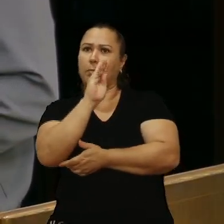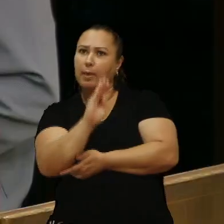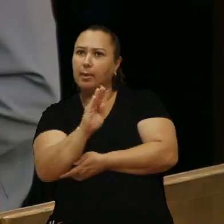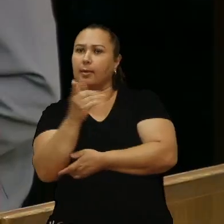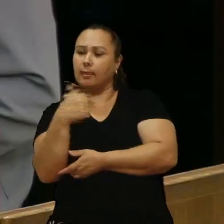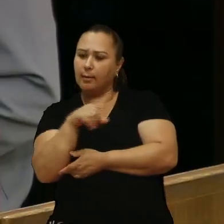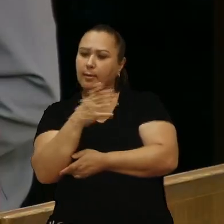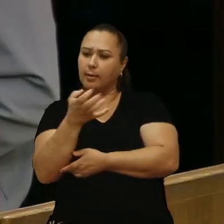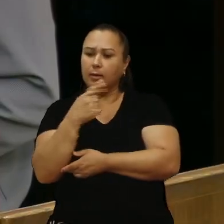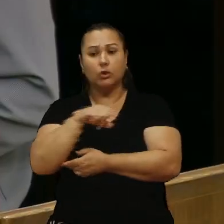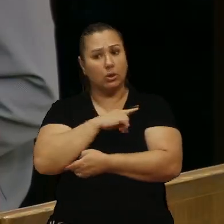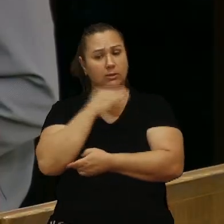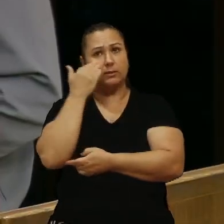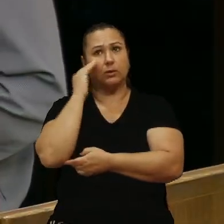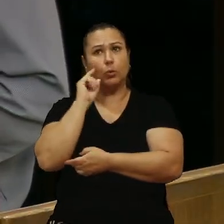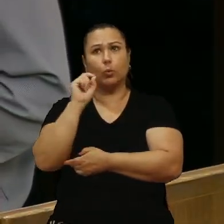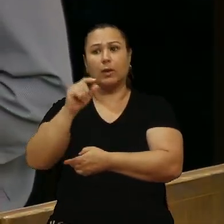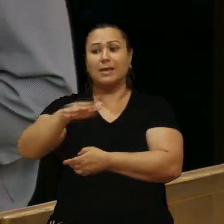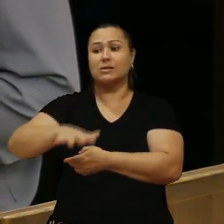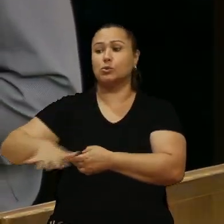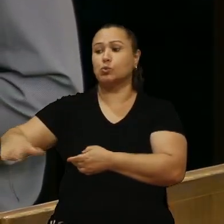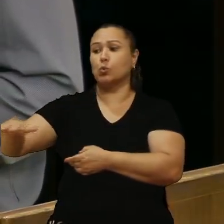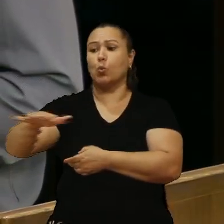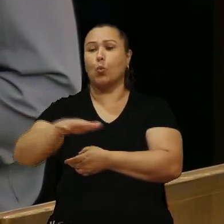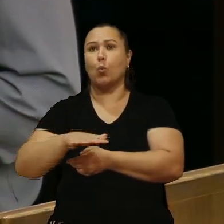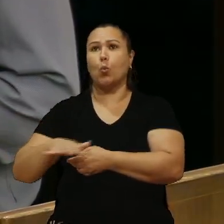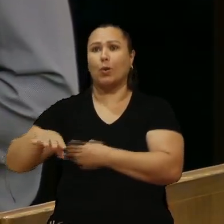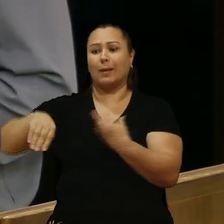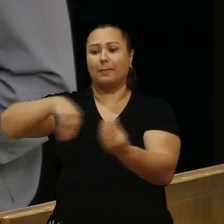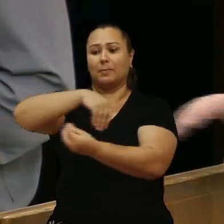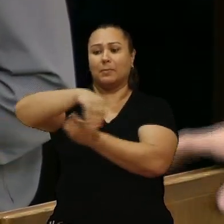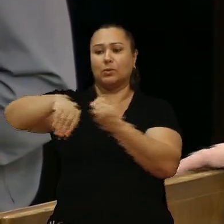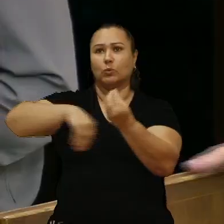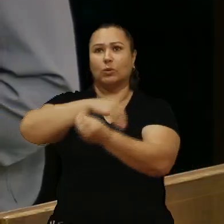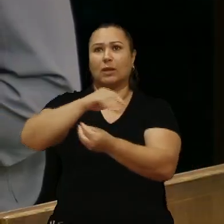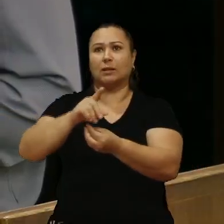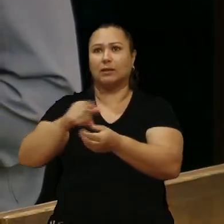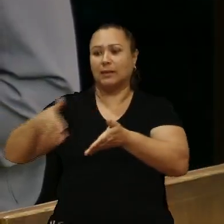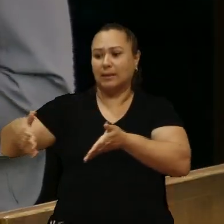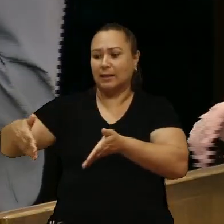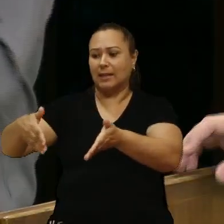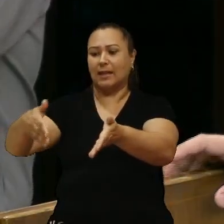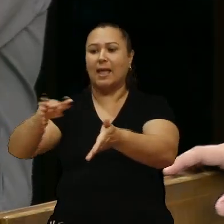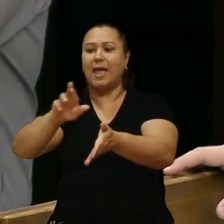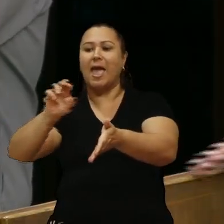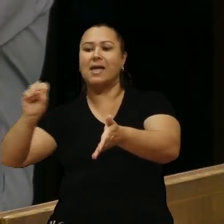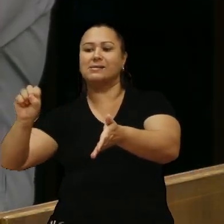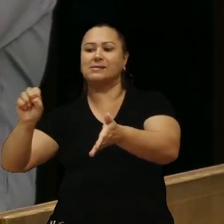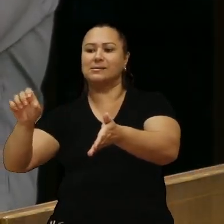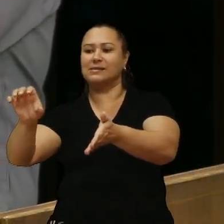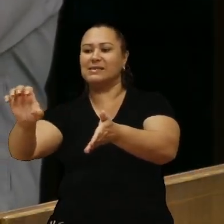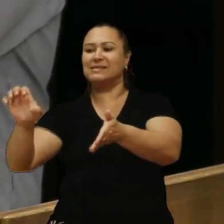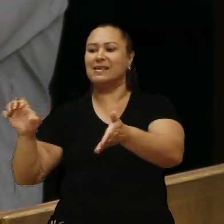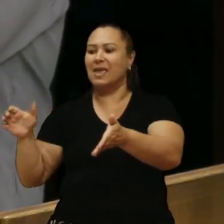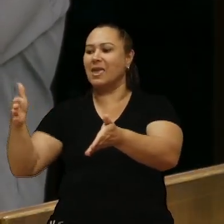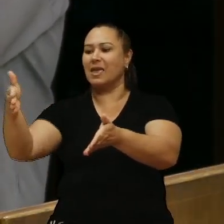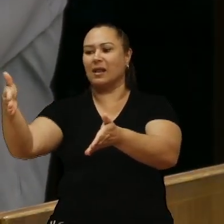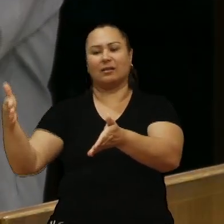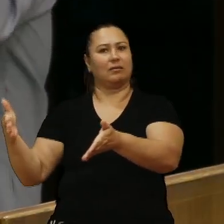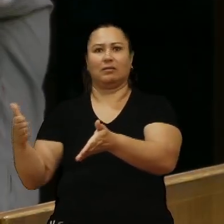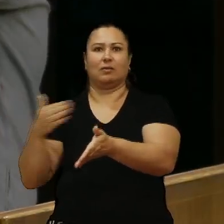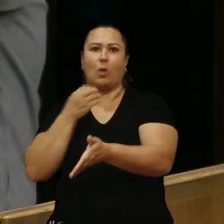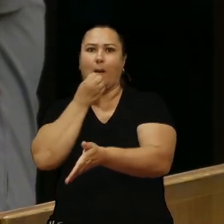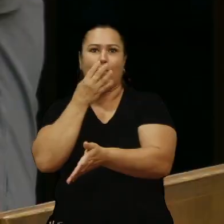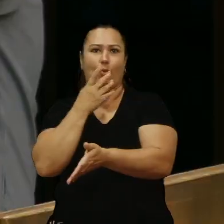ainda entendíamos que o zoneamento de uso misto no lado esquerdo da RS não servia, porque ali é uma zona industrial,